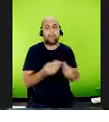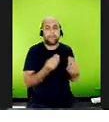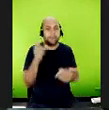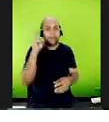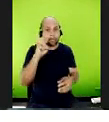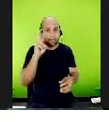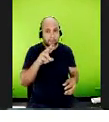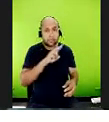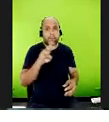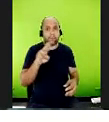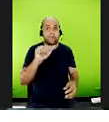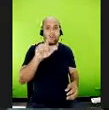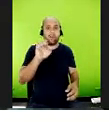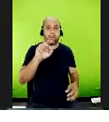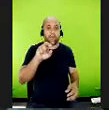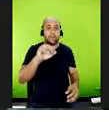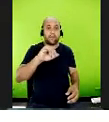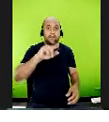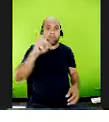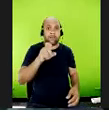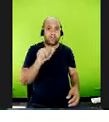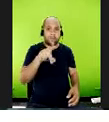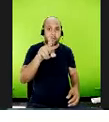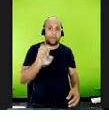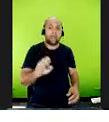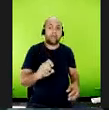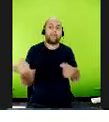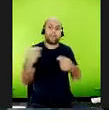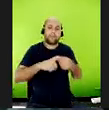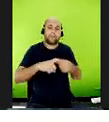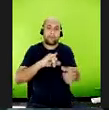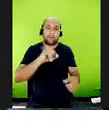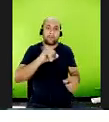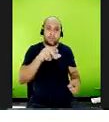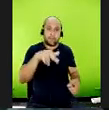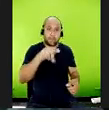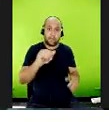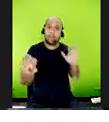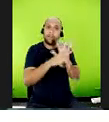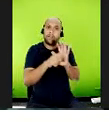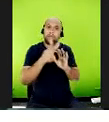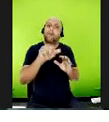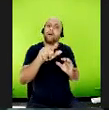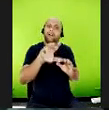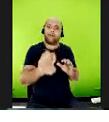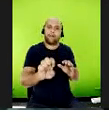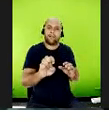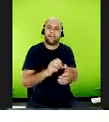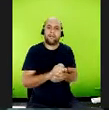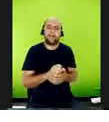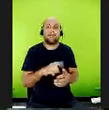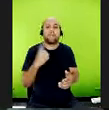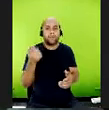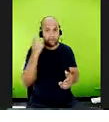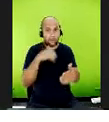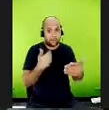é Alexandre Braga né eu tô da falha parceiro de Jornada Para o Futuro e bonita parceiro do Jornada para o futuro é que eu cheguei